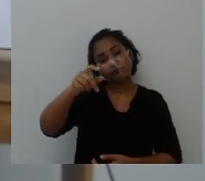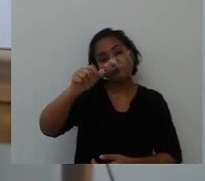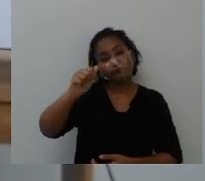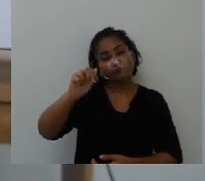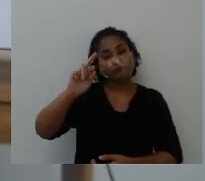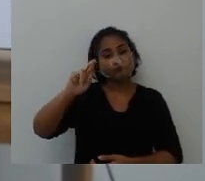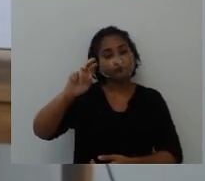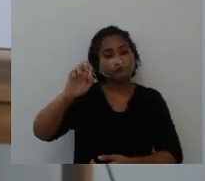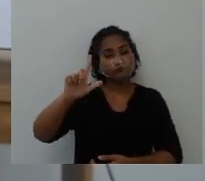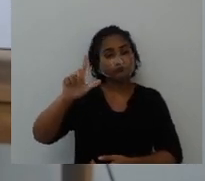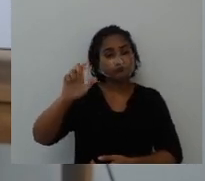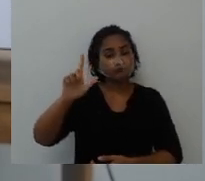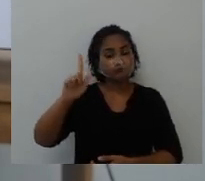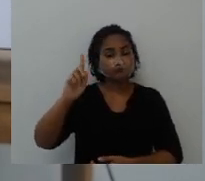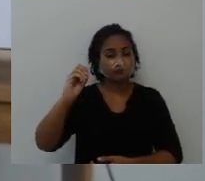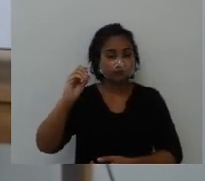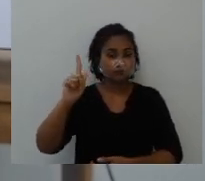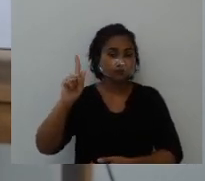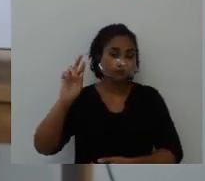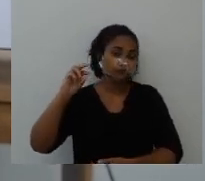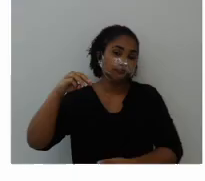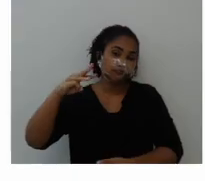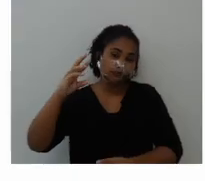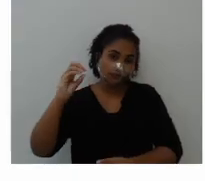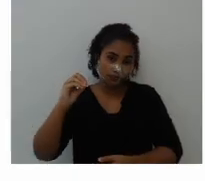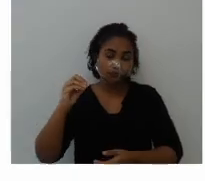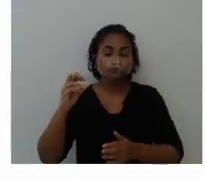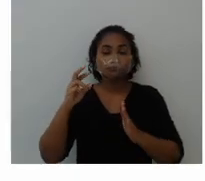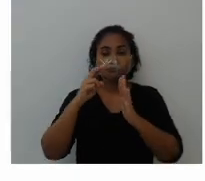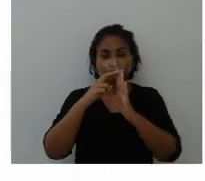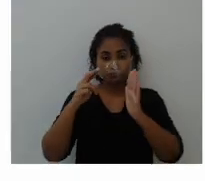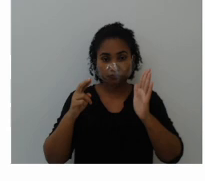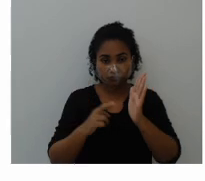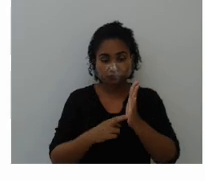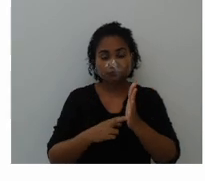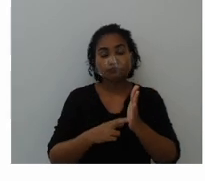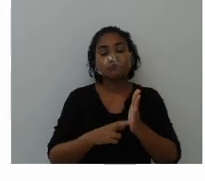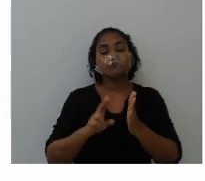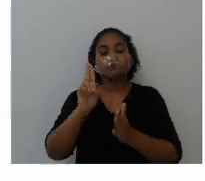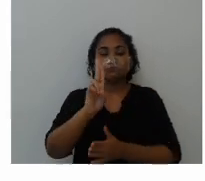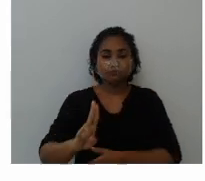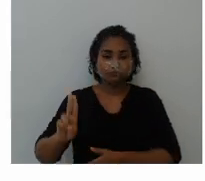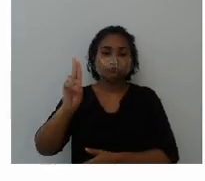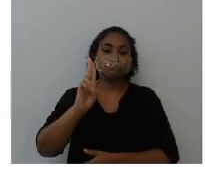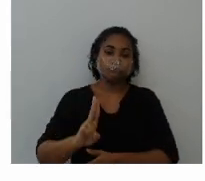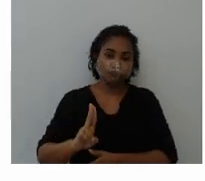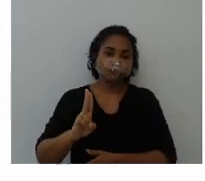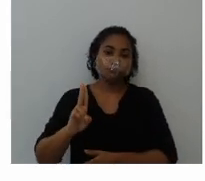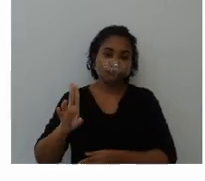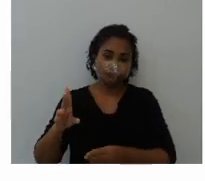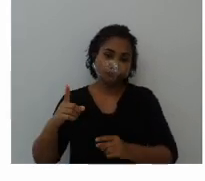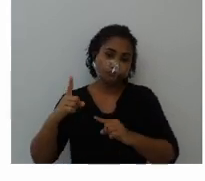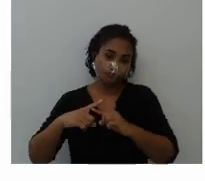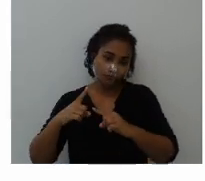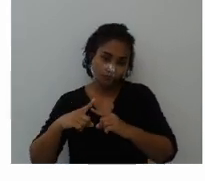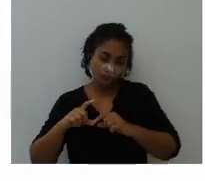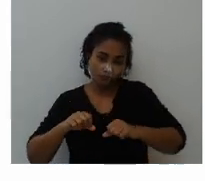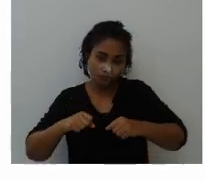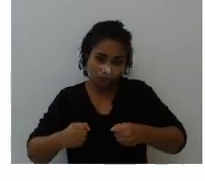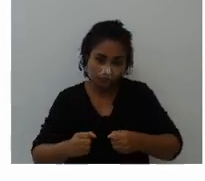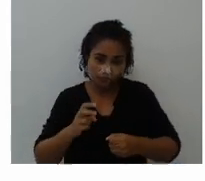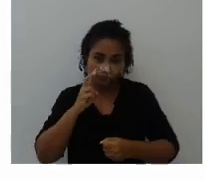vai decompor as forças. Ou seja, você vai usar a componente da força. Né? Na aula